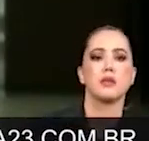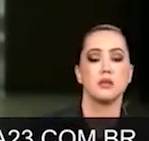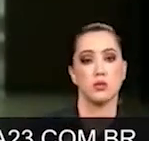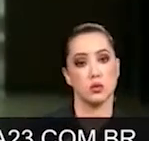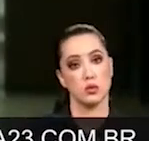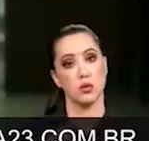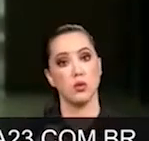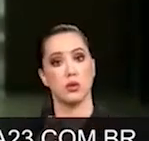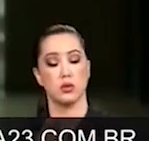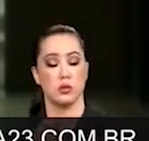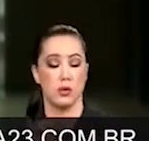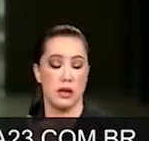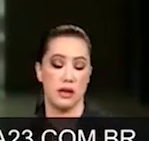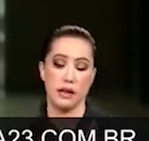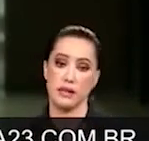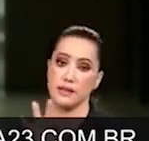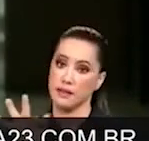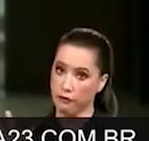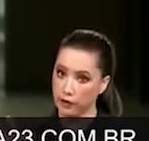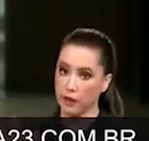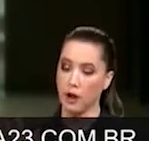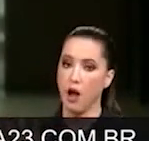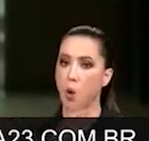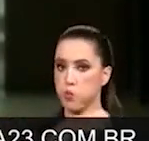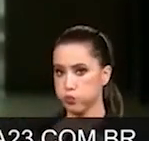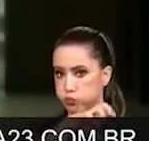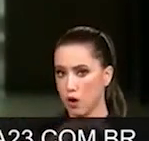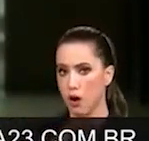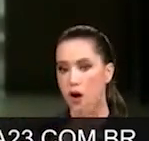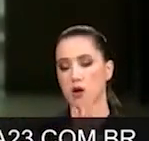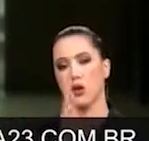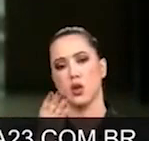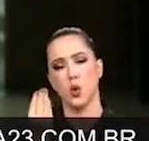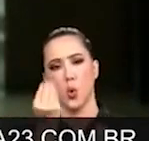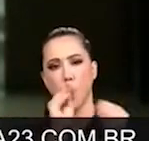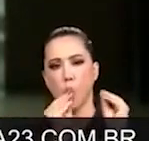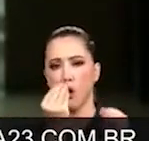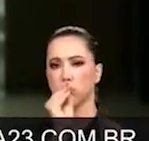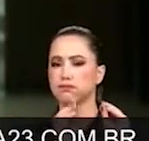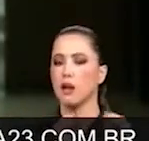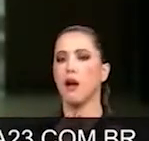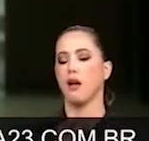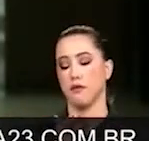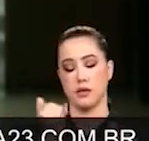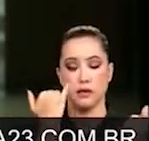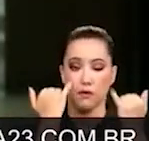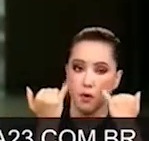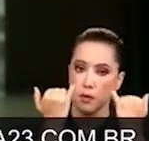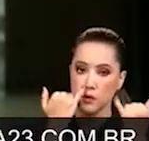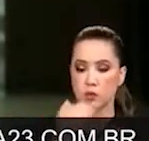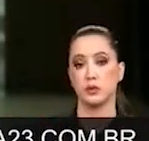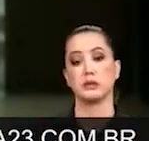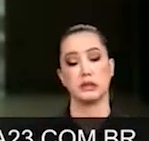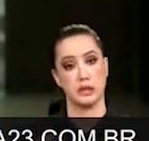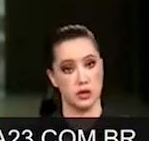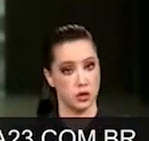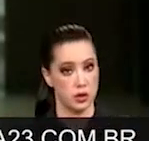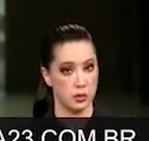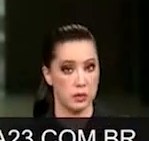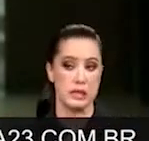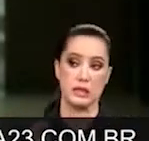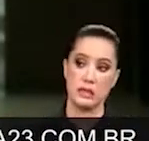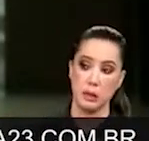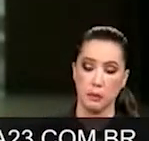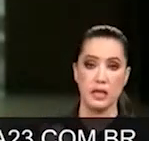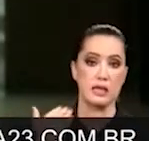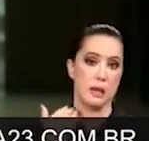Receita atualizava as informações financeiras dos contribuintes, que neste ano devem ser fornecidas pelas empresas, bancos